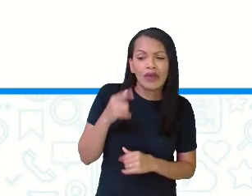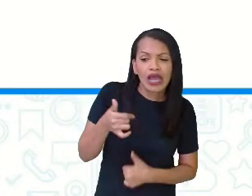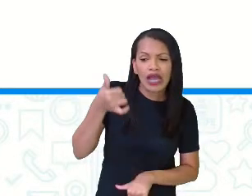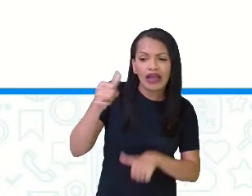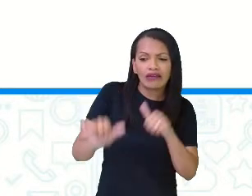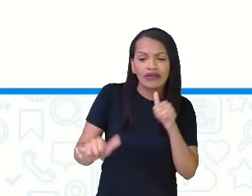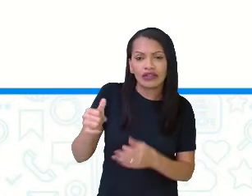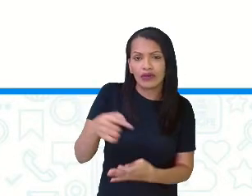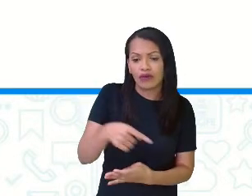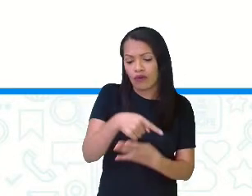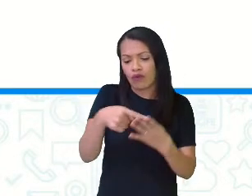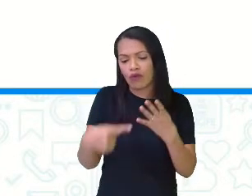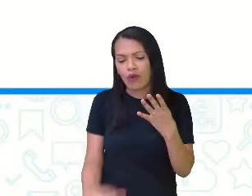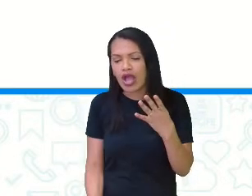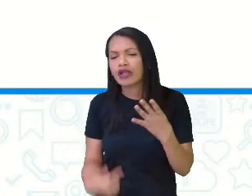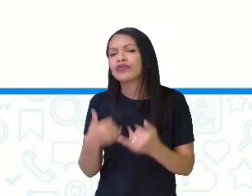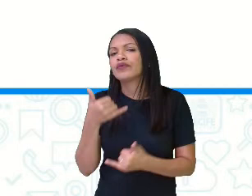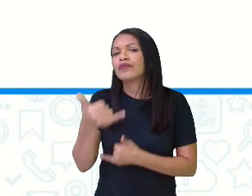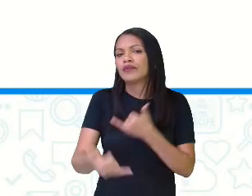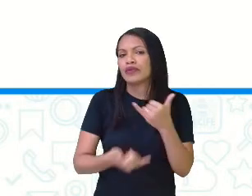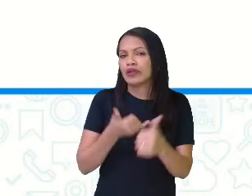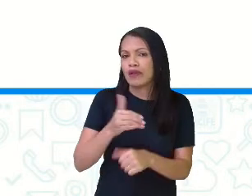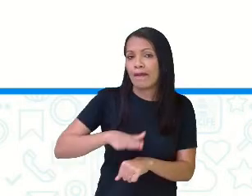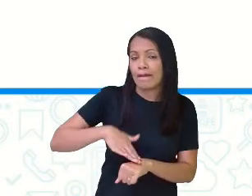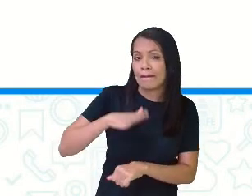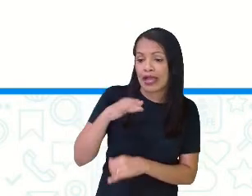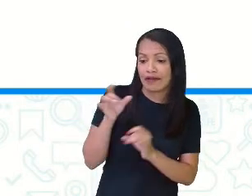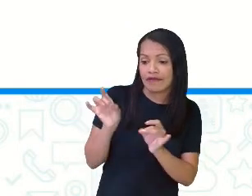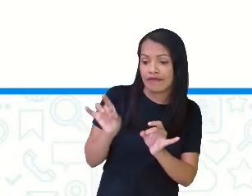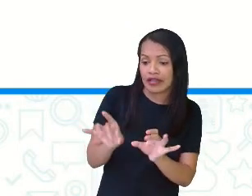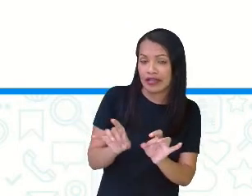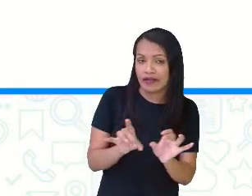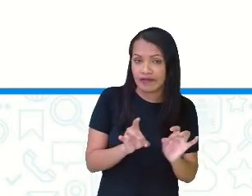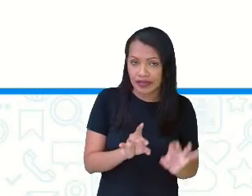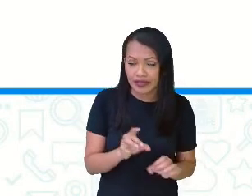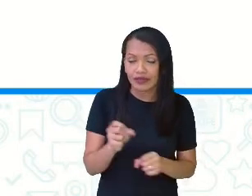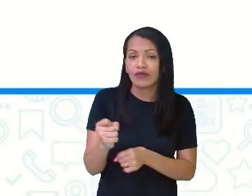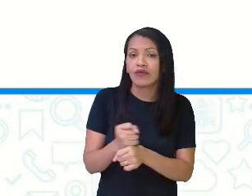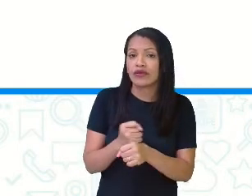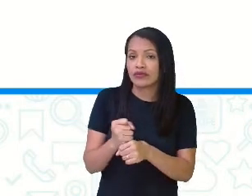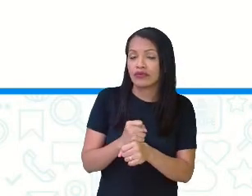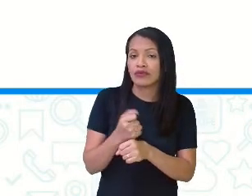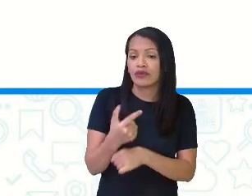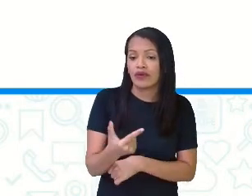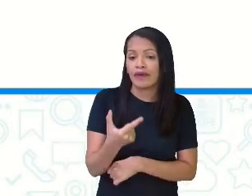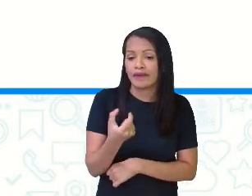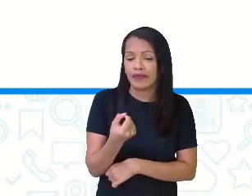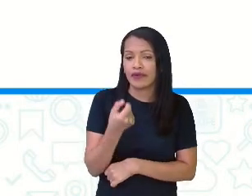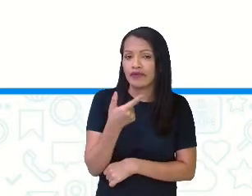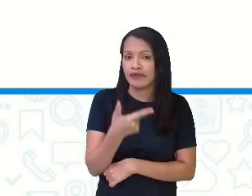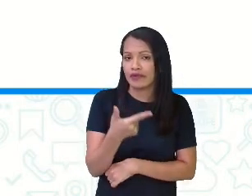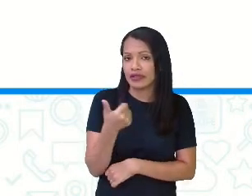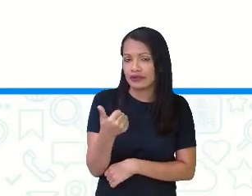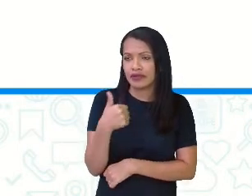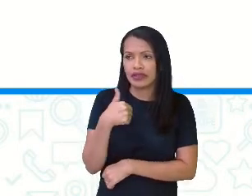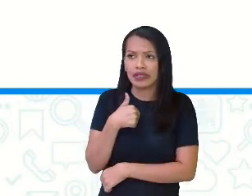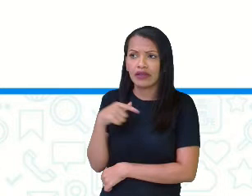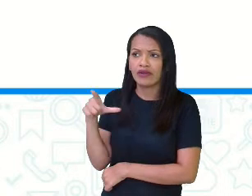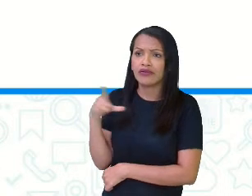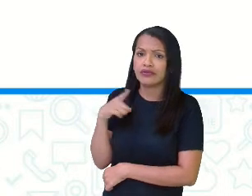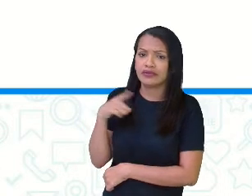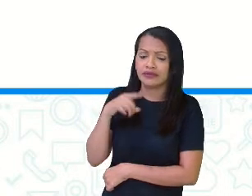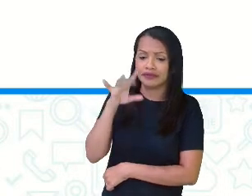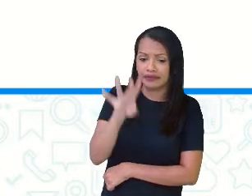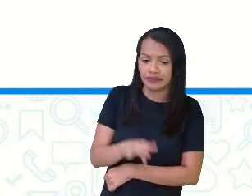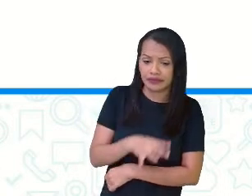4 brinquedos mais vendidos no Dia das Crianças no ano de 2021. Eu tenho uma